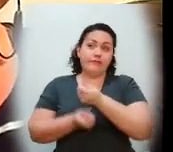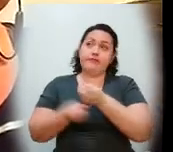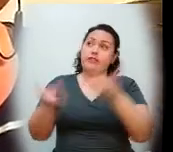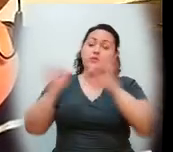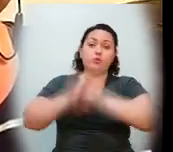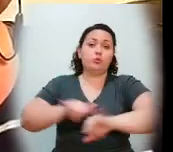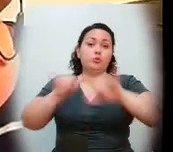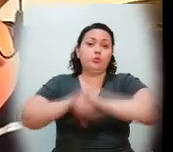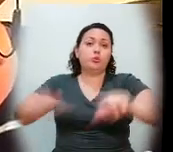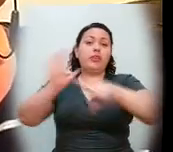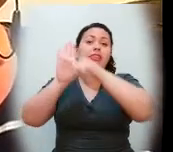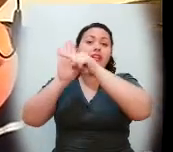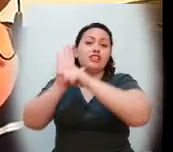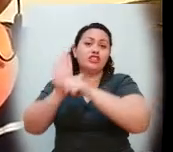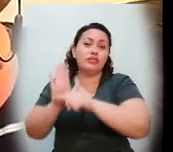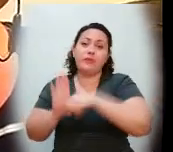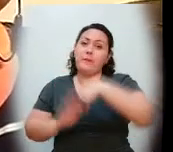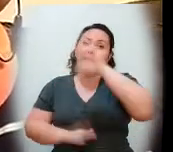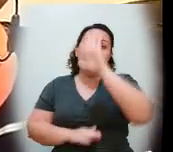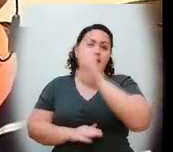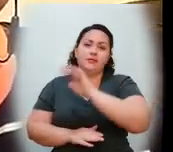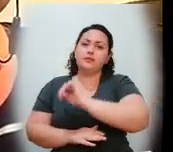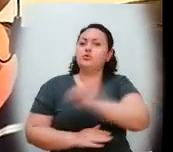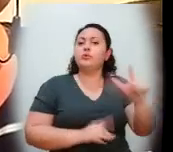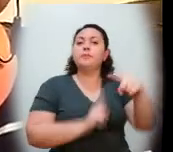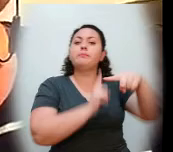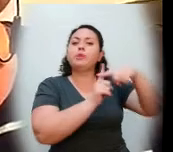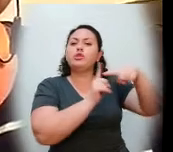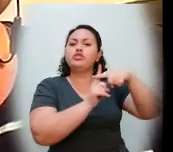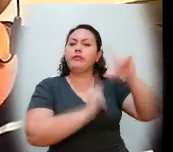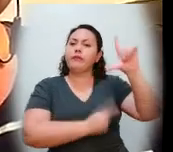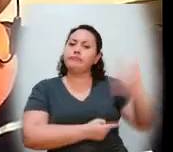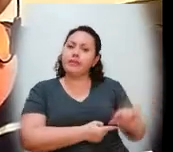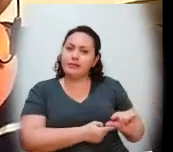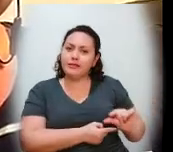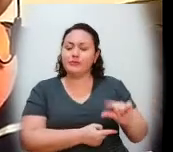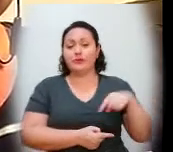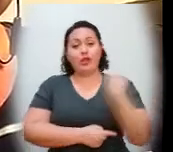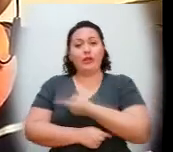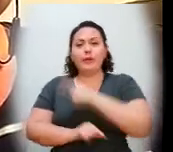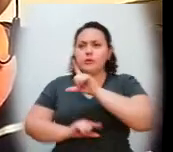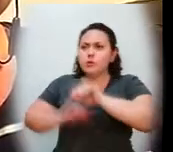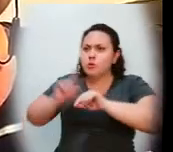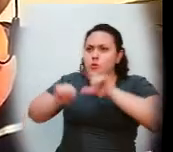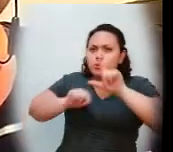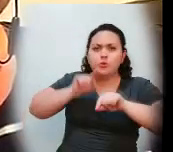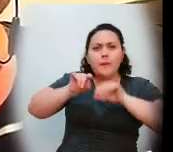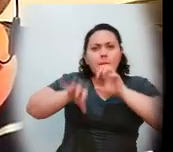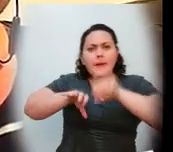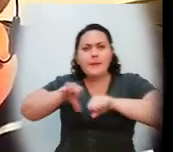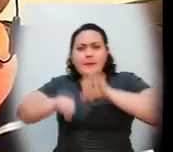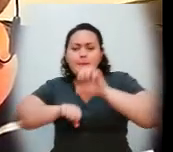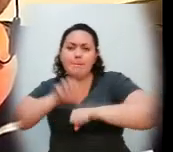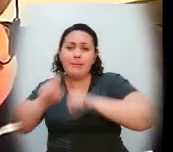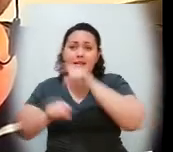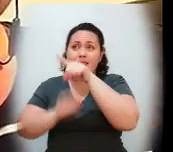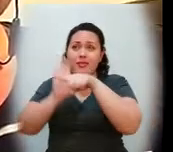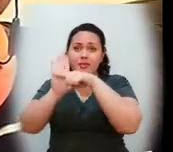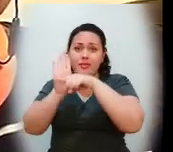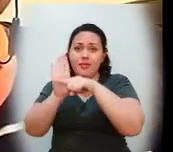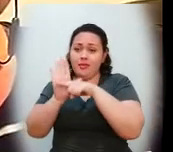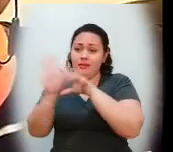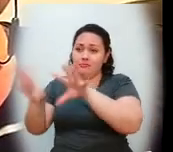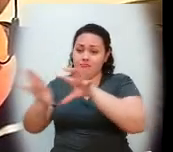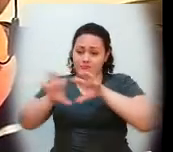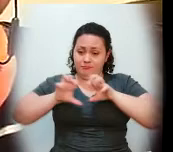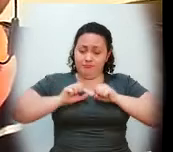notícias negativas, né, do que muitas vezes positivas. E conforme a gente vai selecionando essas notícias, às vezes elas